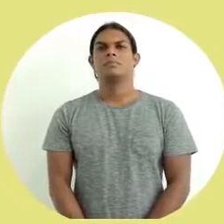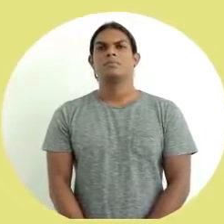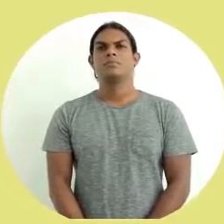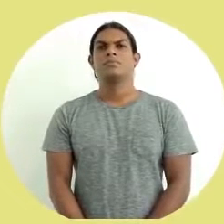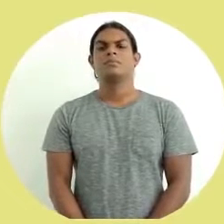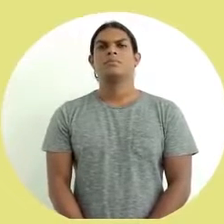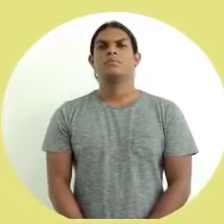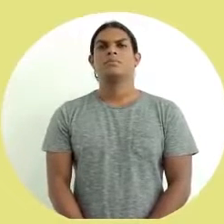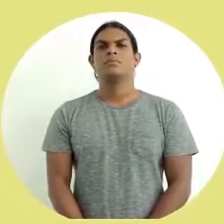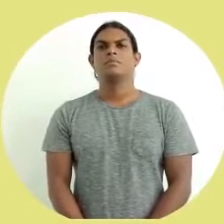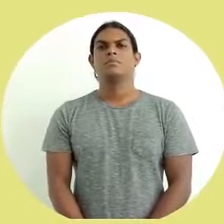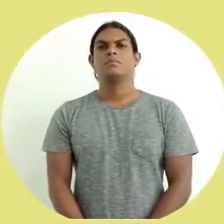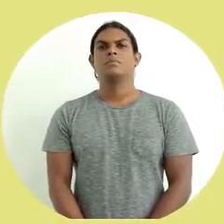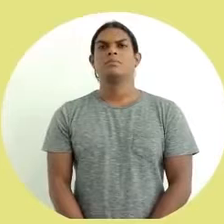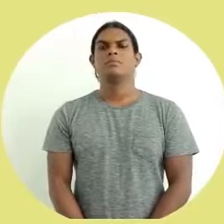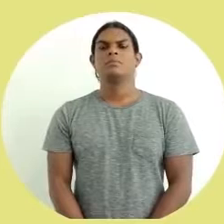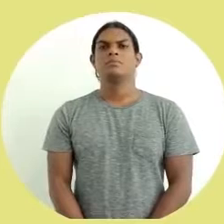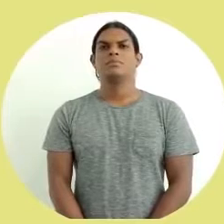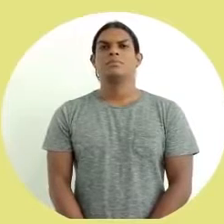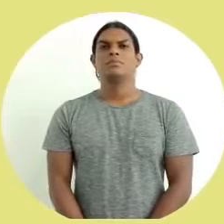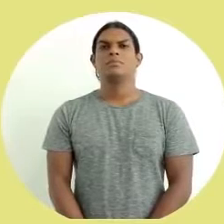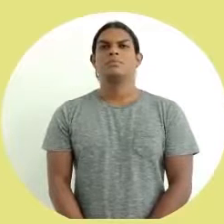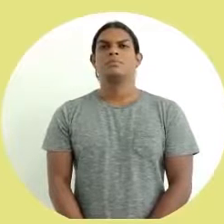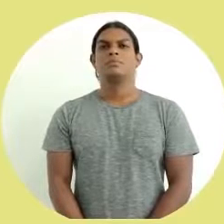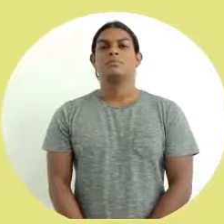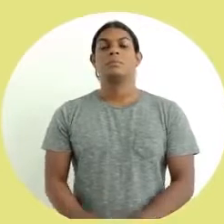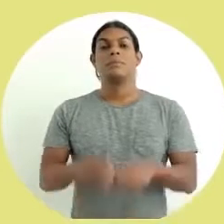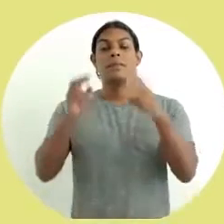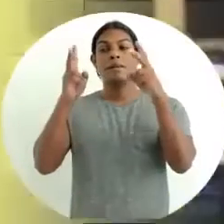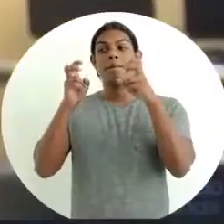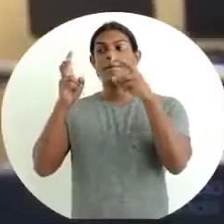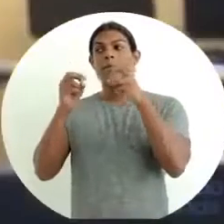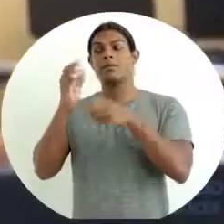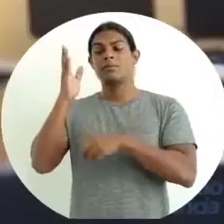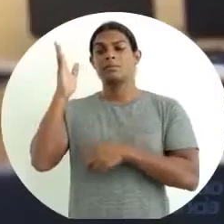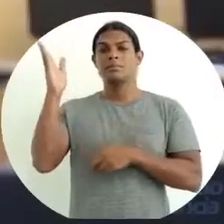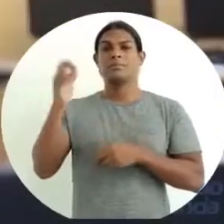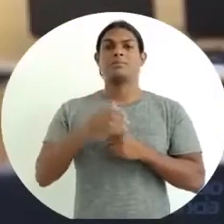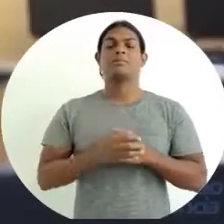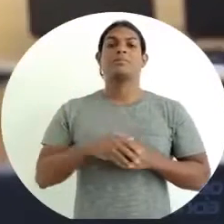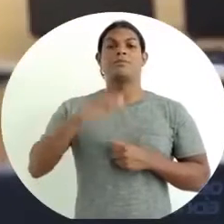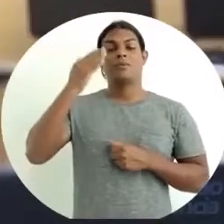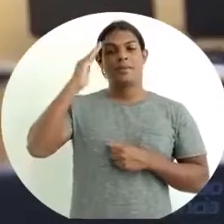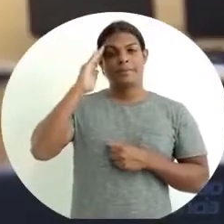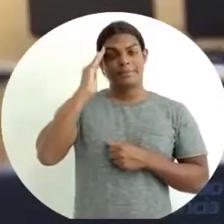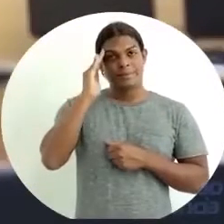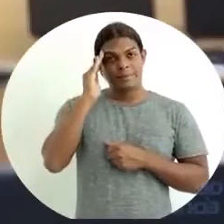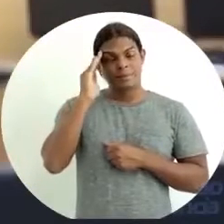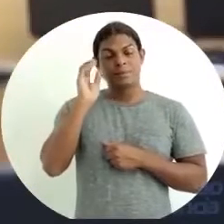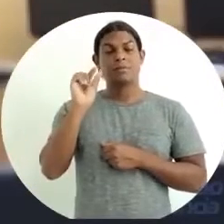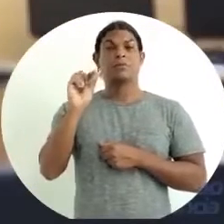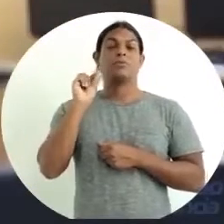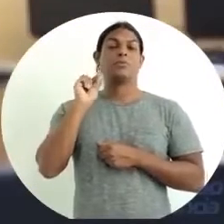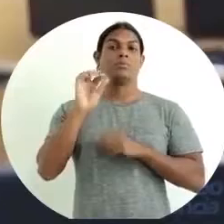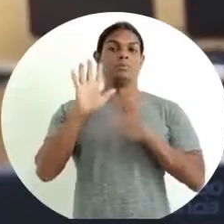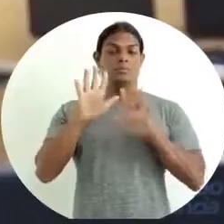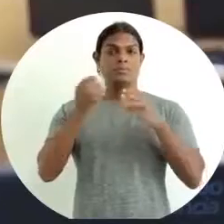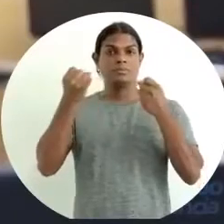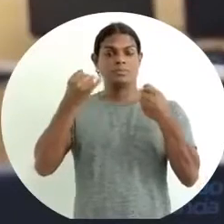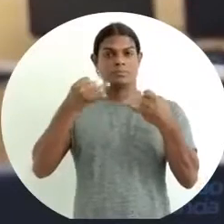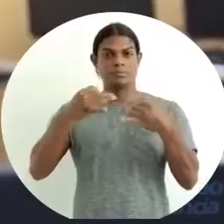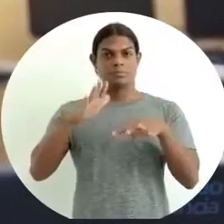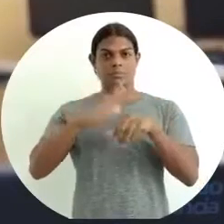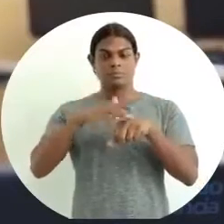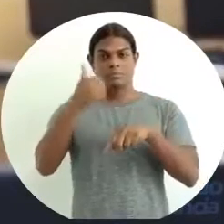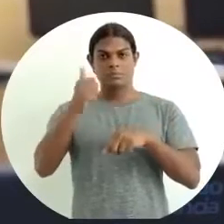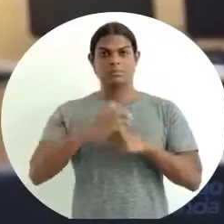ou temporária da capacidade para o trabalho. Veja que definição longa, mas nós vamos entender bem especificamente os elementos